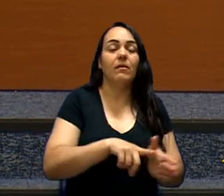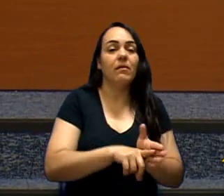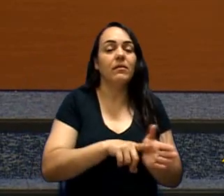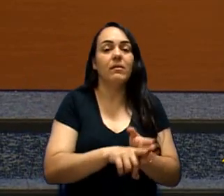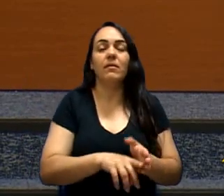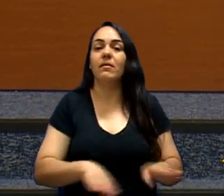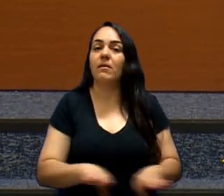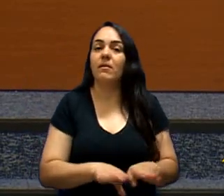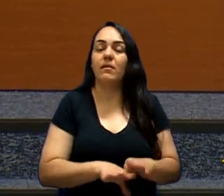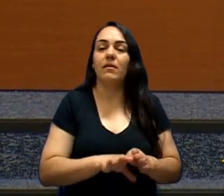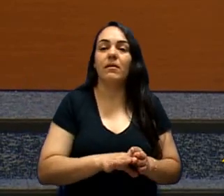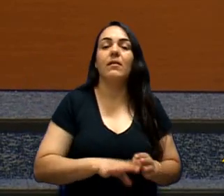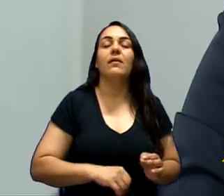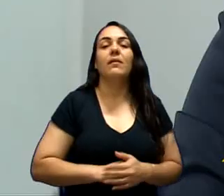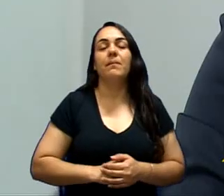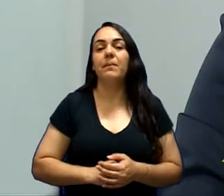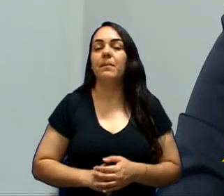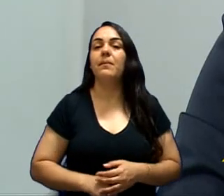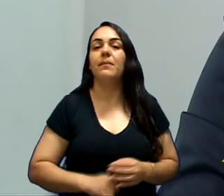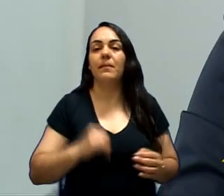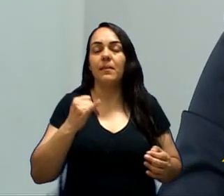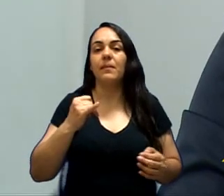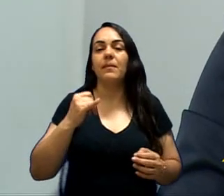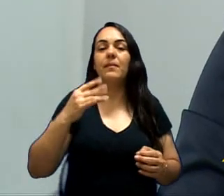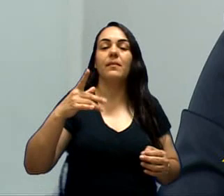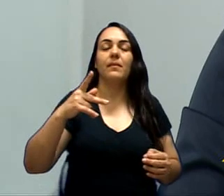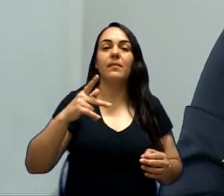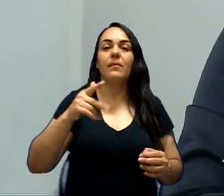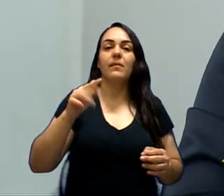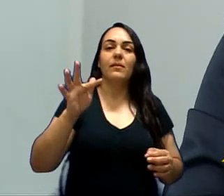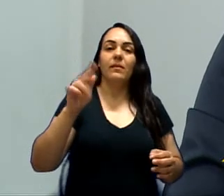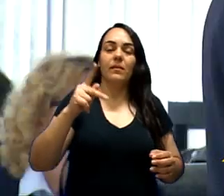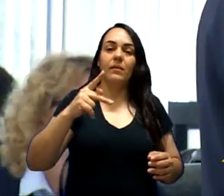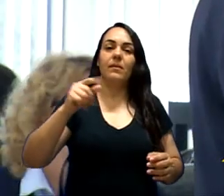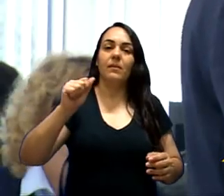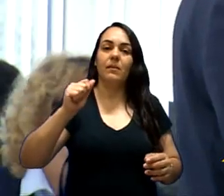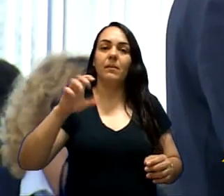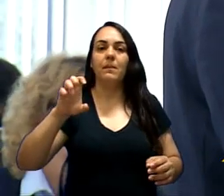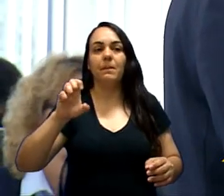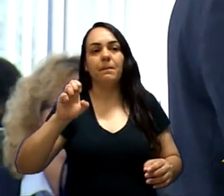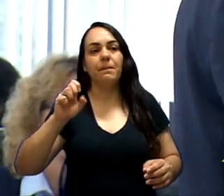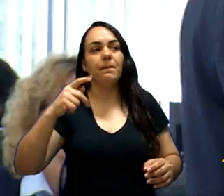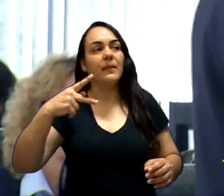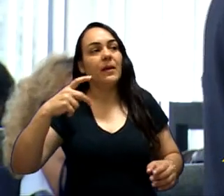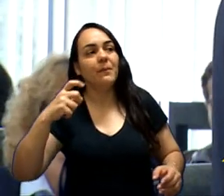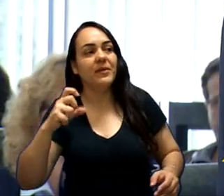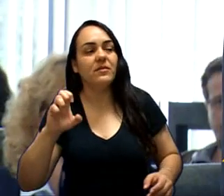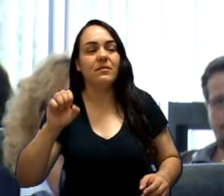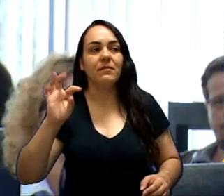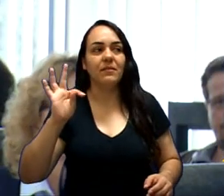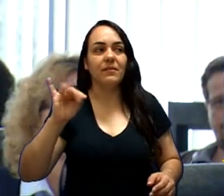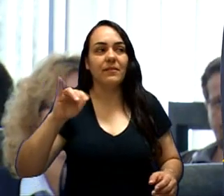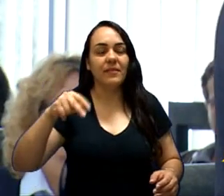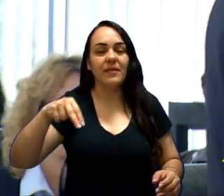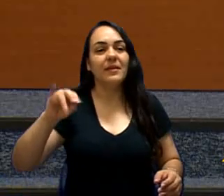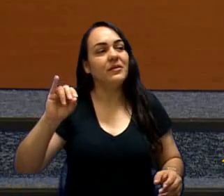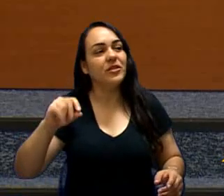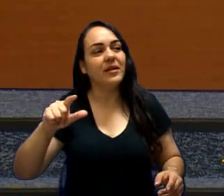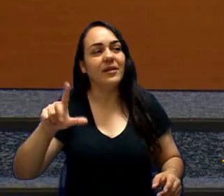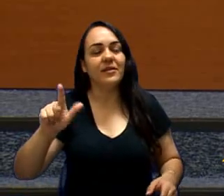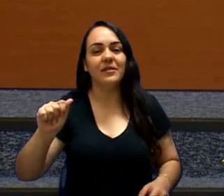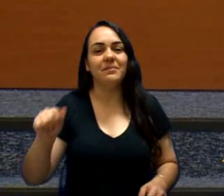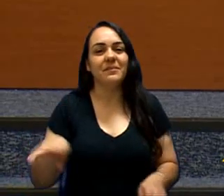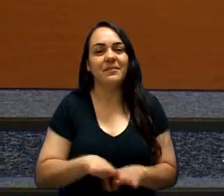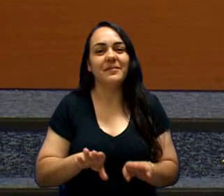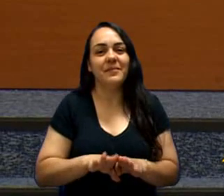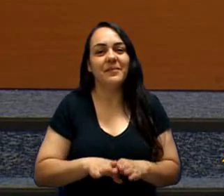eu perguntei para ele, né? Eu tenho dois amigos que são vereadores lá. E um deles é presidente da Câmara hoje lá. Eu